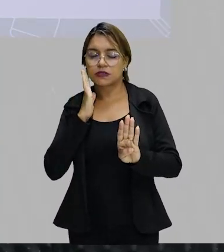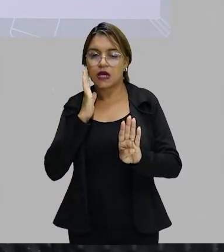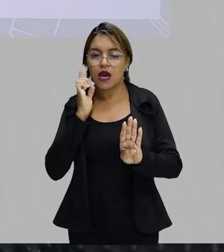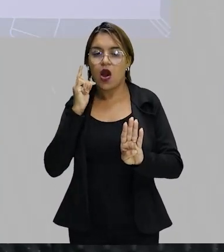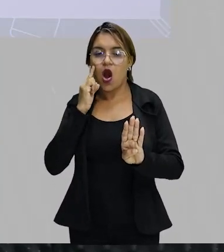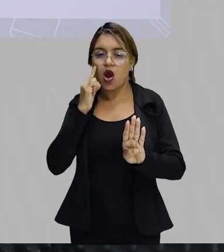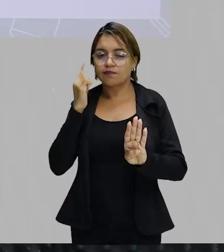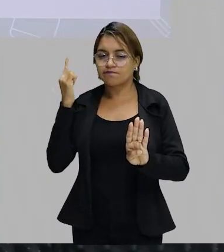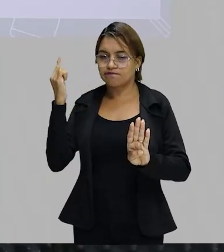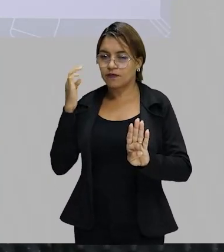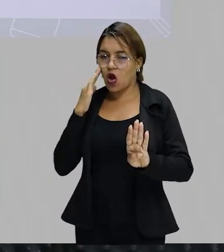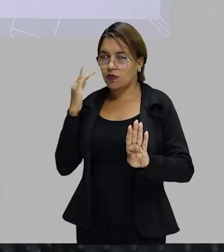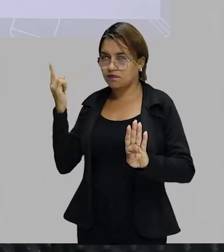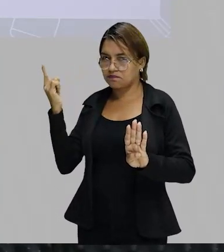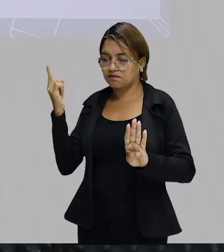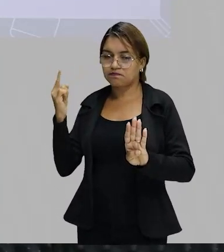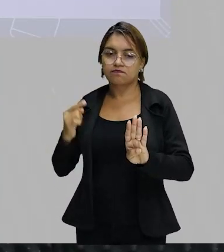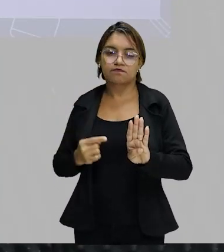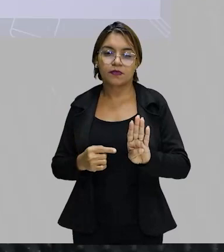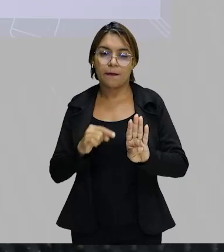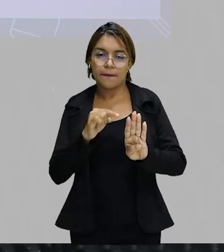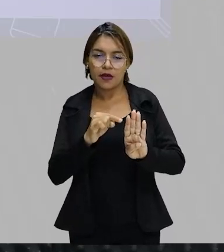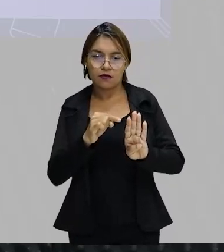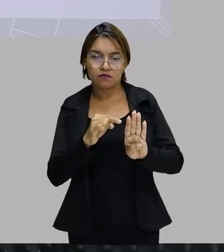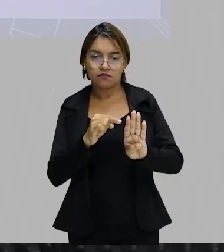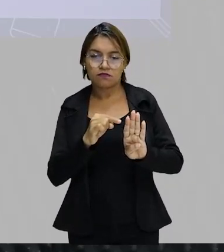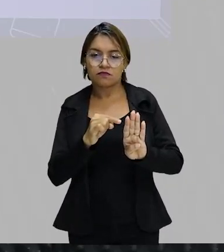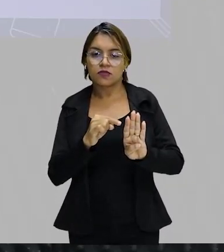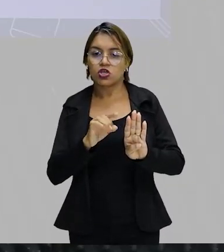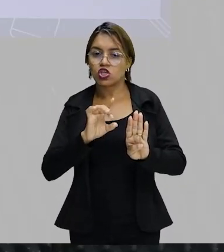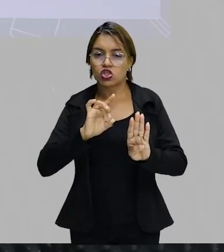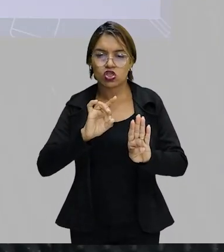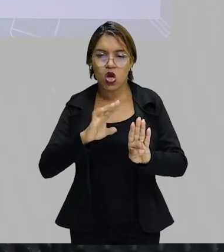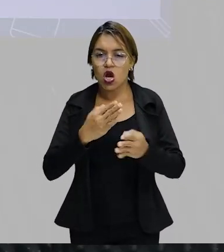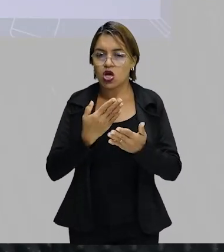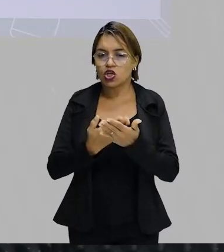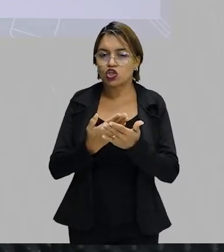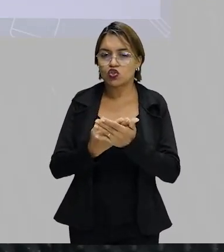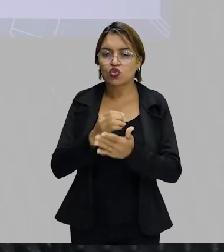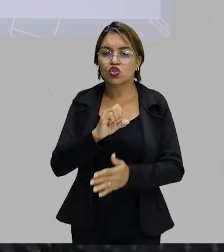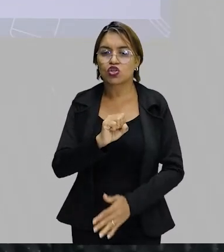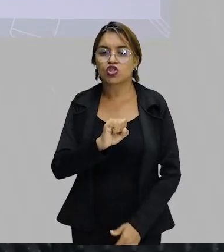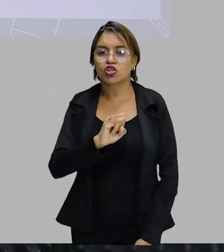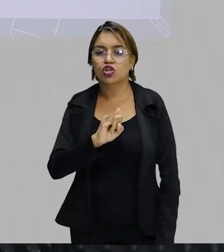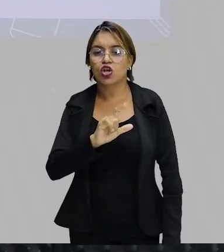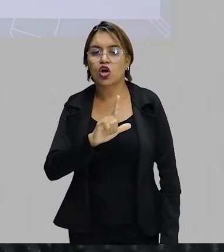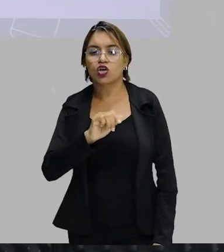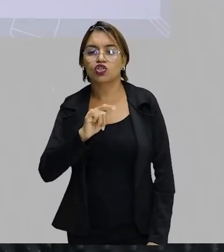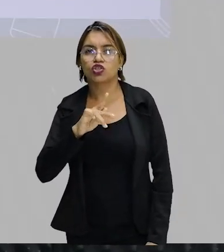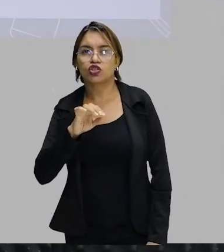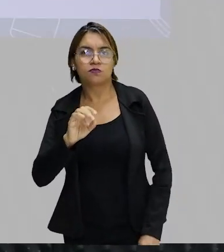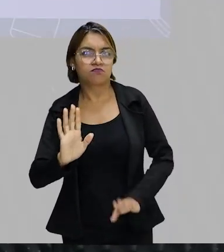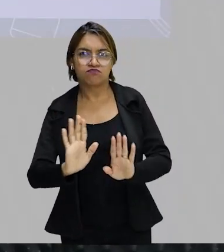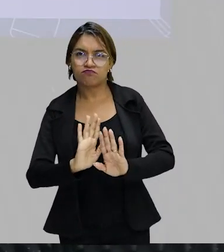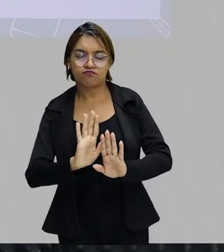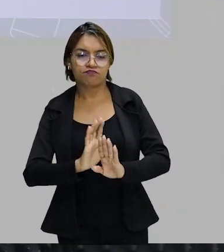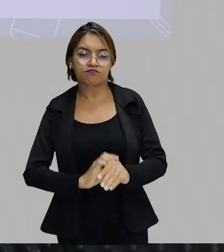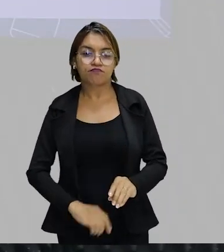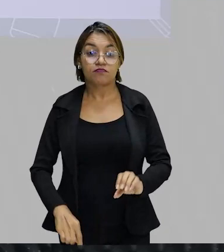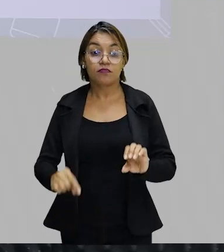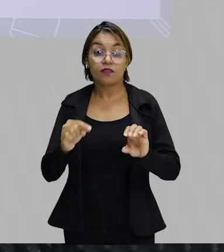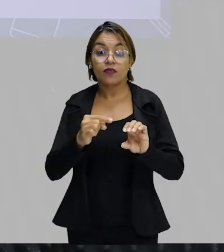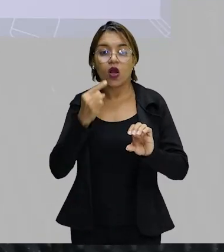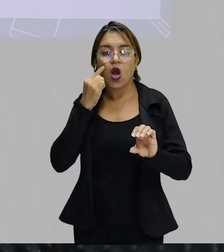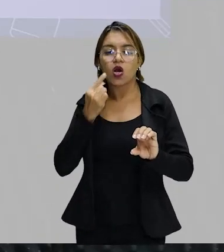por Aristóteles. E esse somente aqui atrapalha o nosso raciocínio sobre isso. Letra C.